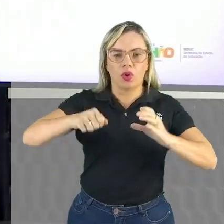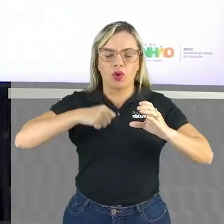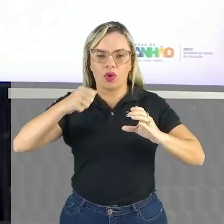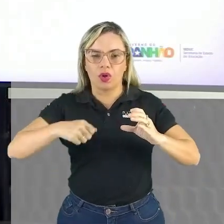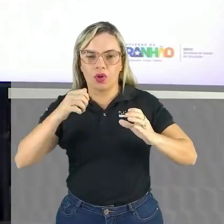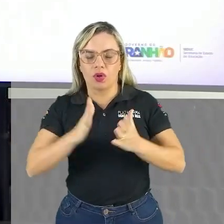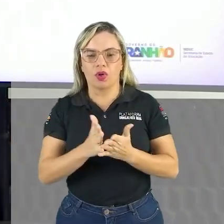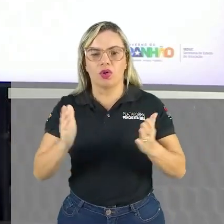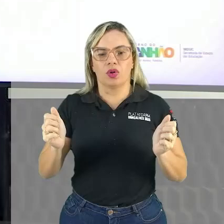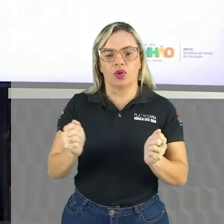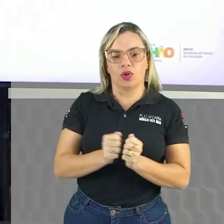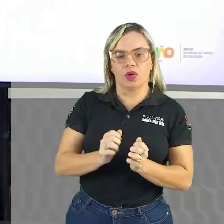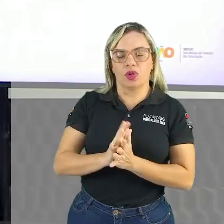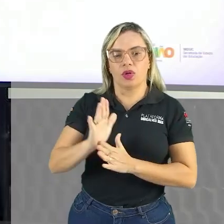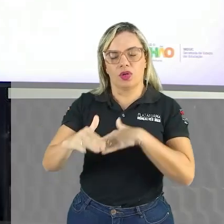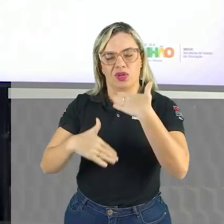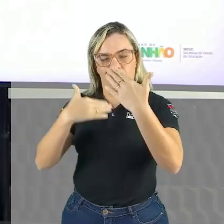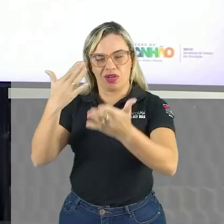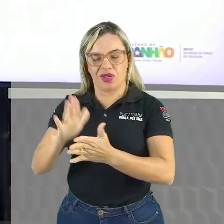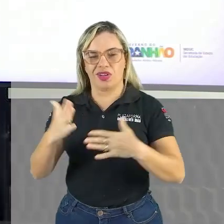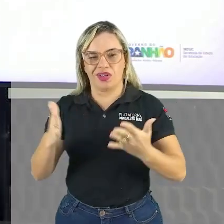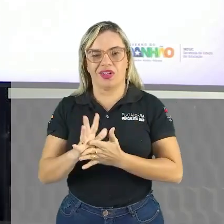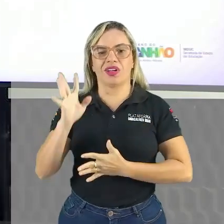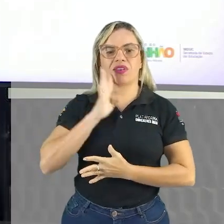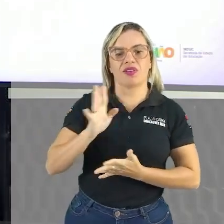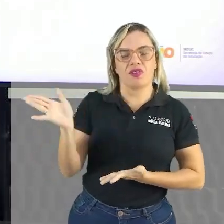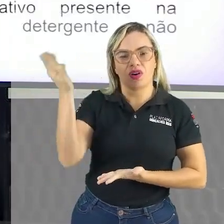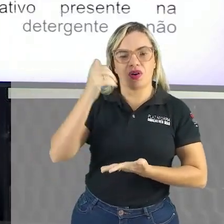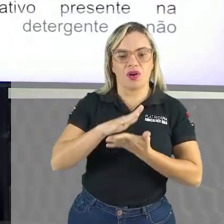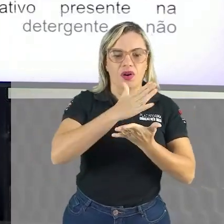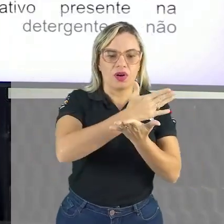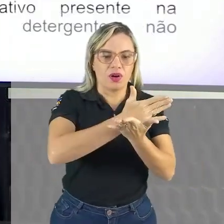possa desenvolver legal. Vamos começar?